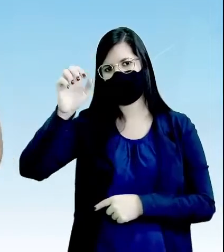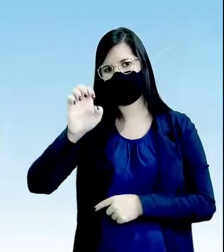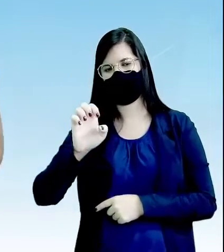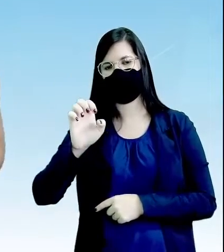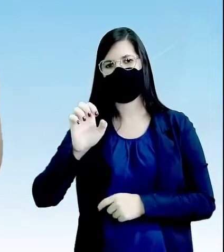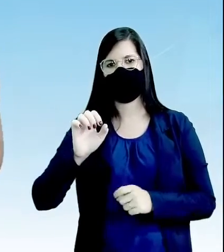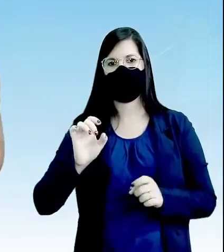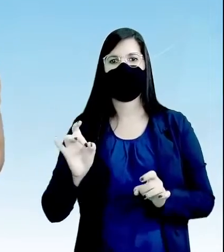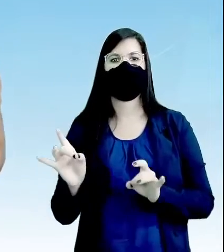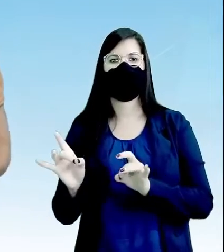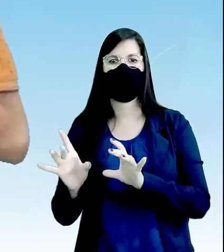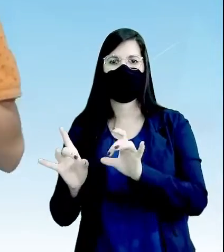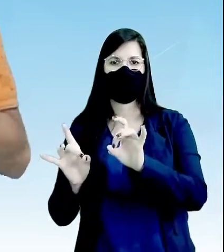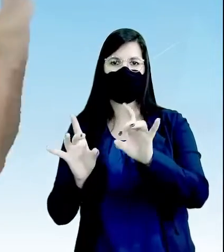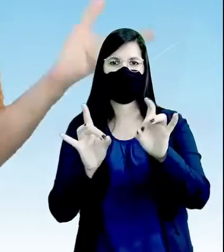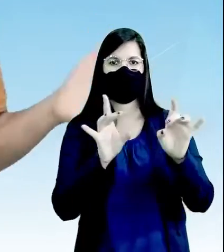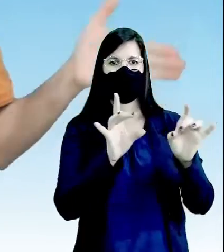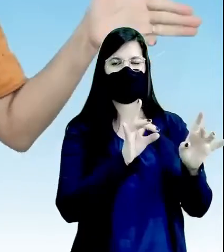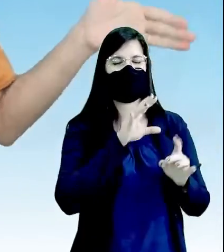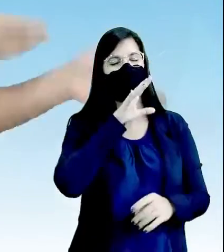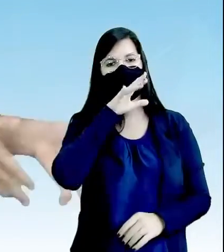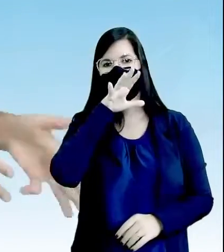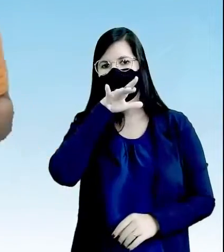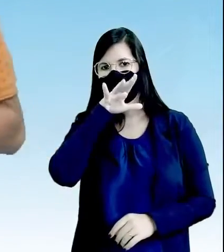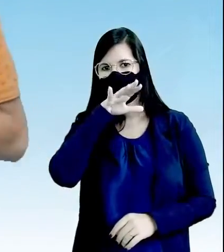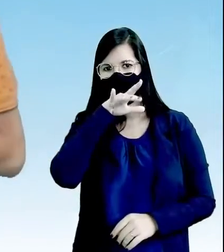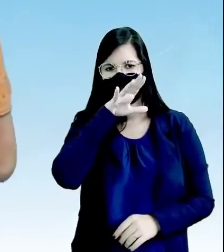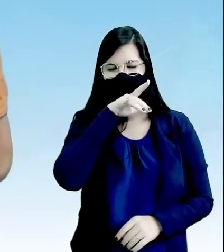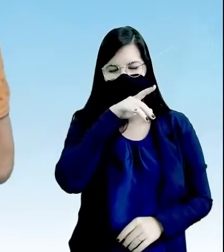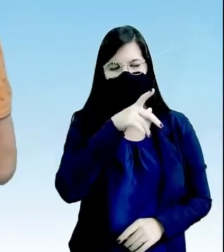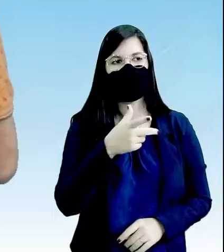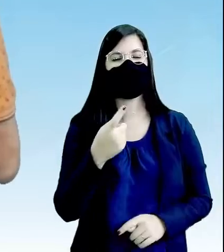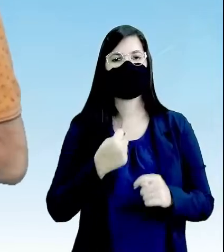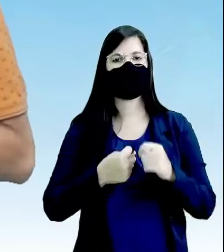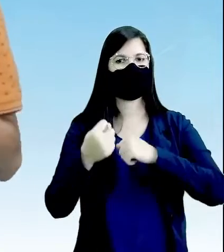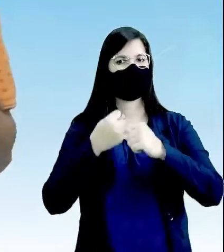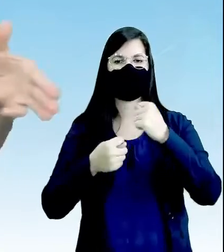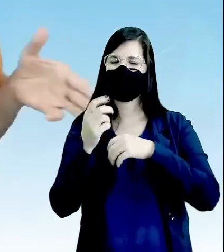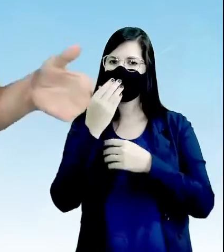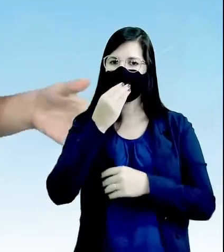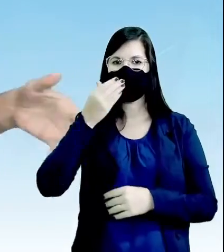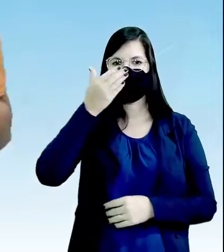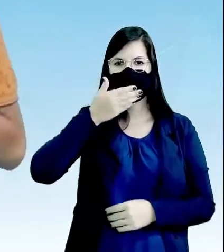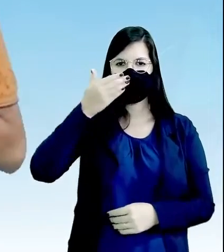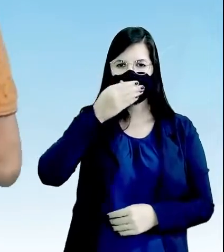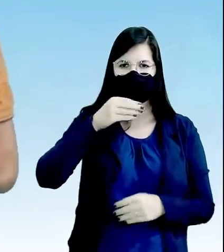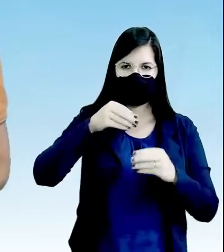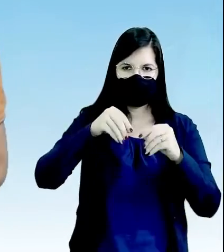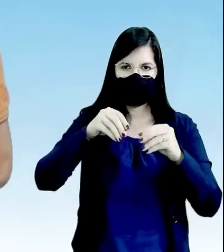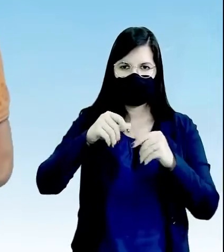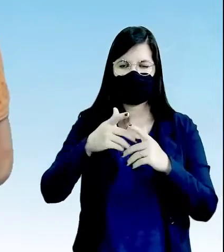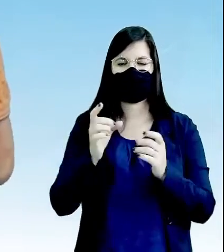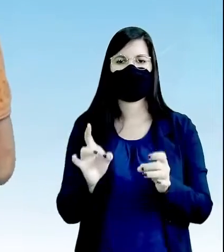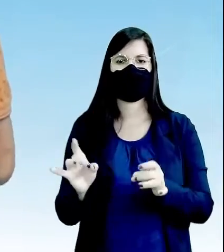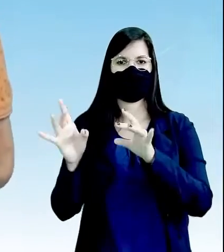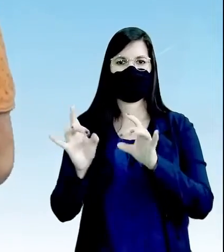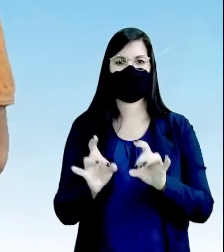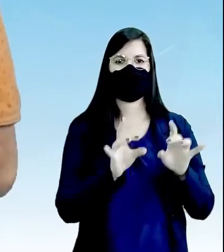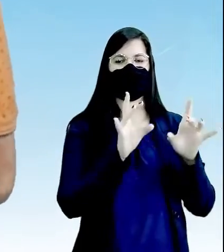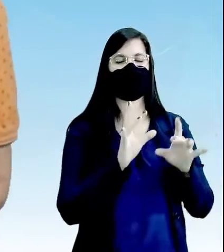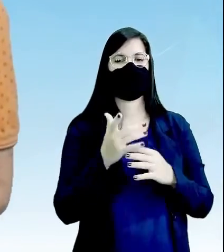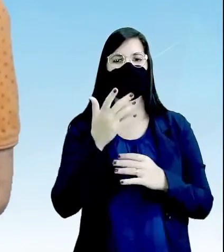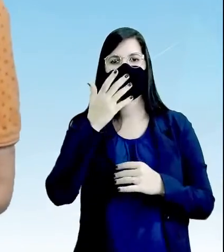mercado estava muito ruim para a economia açucareira e para a venda